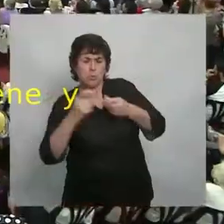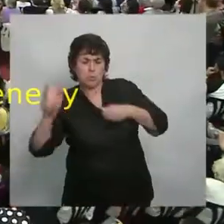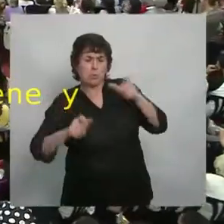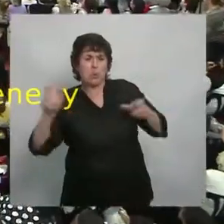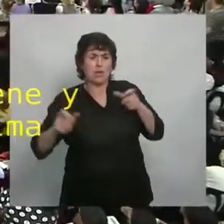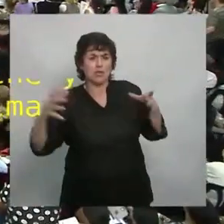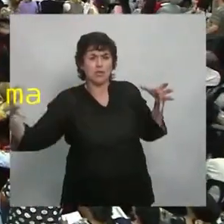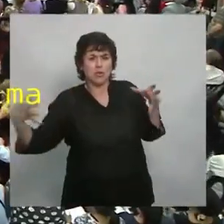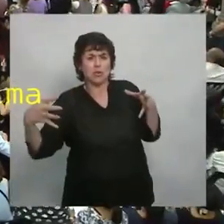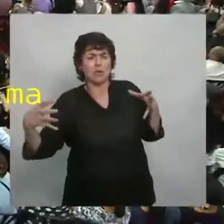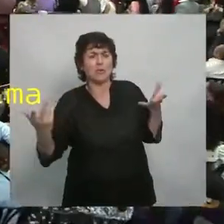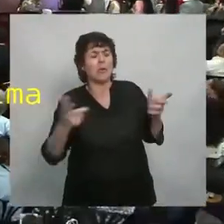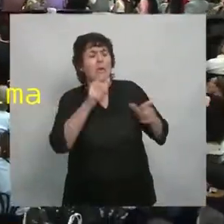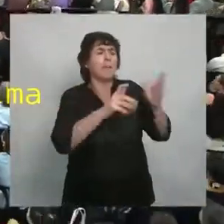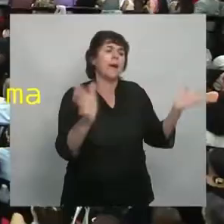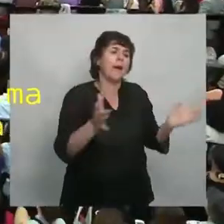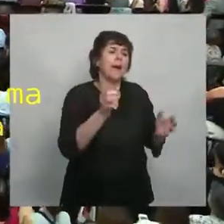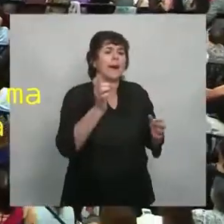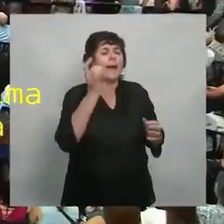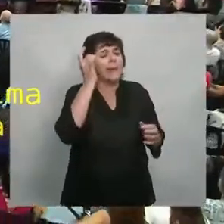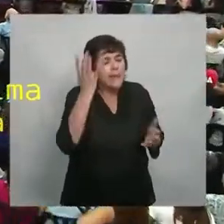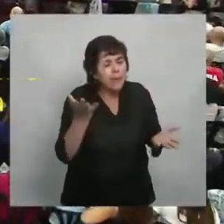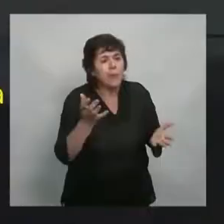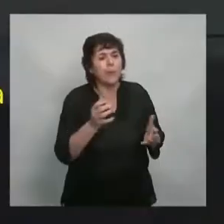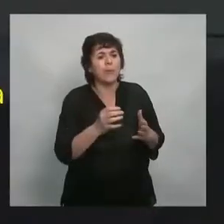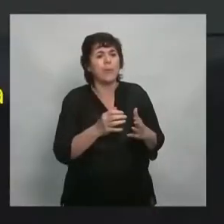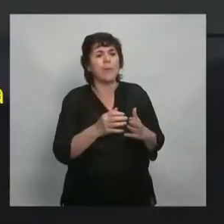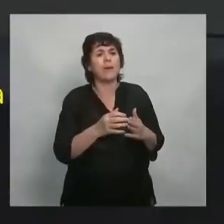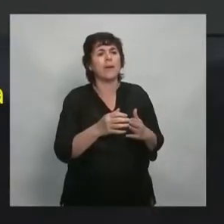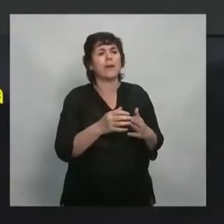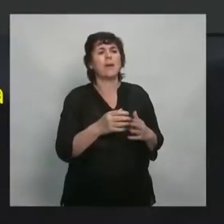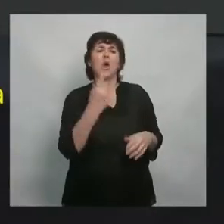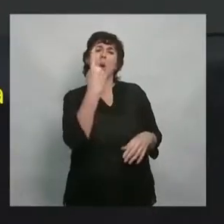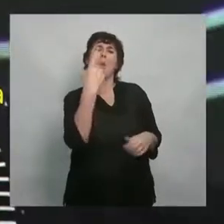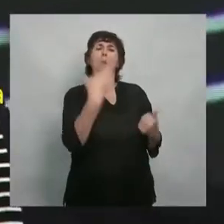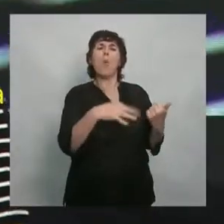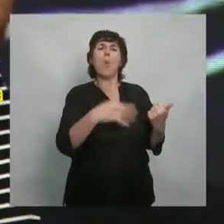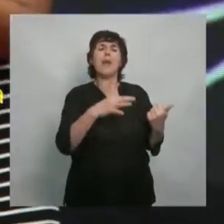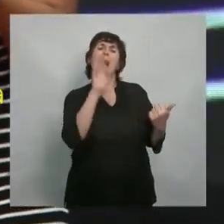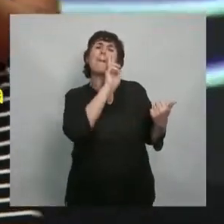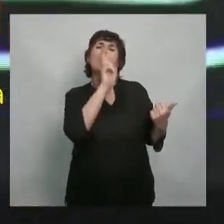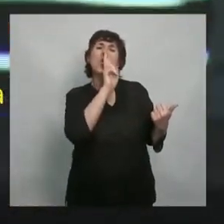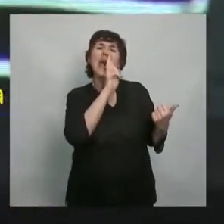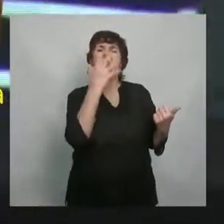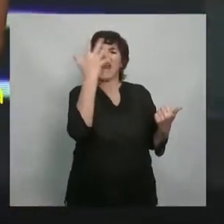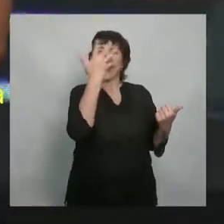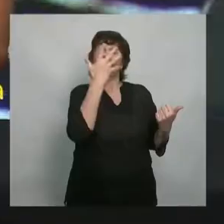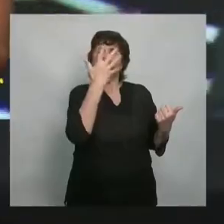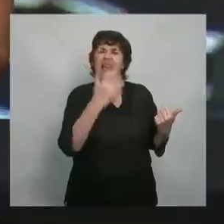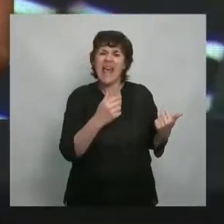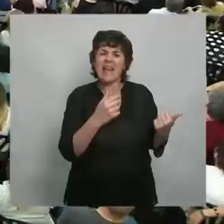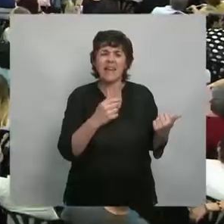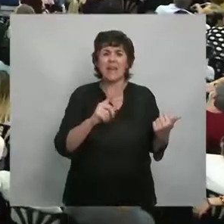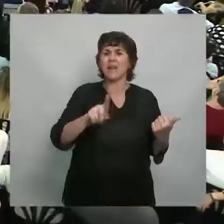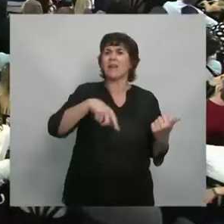é isso, não é isso. E o assessor fala: ela é a única mulher negra ministra no conjunto dos outros ministérios, como você